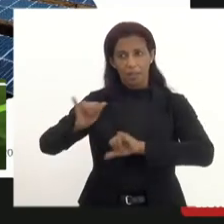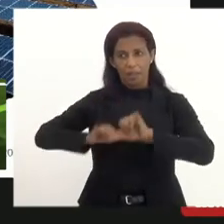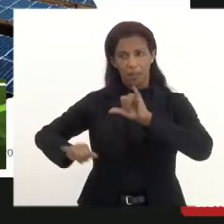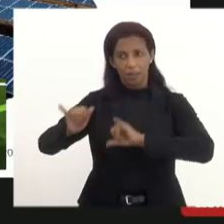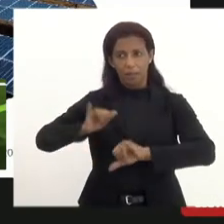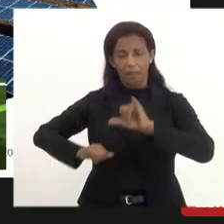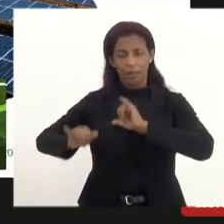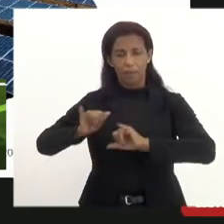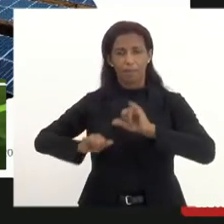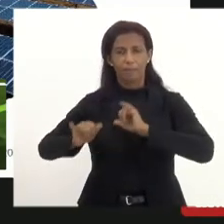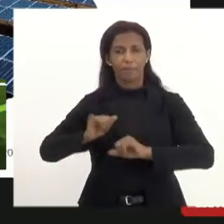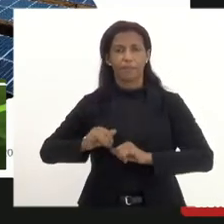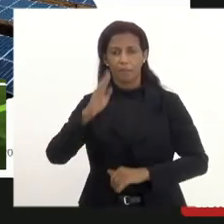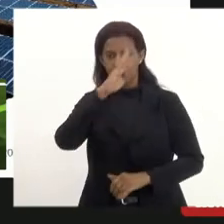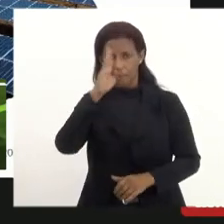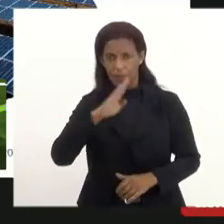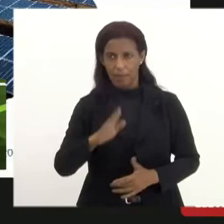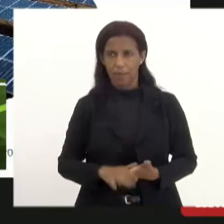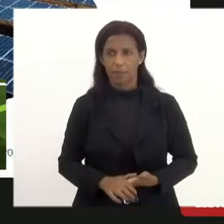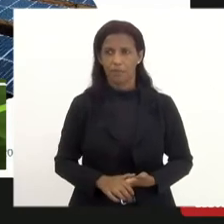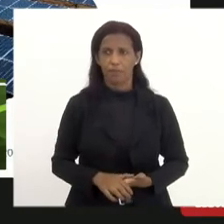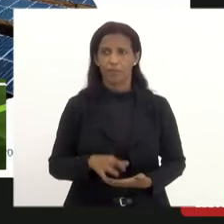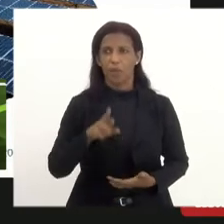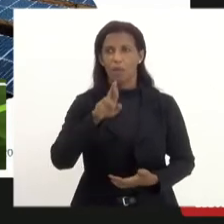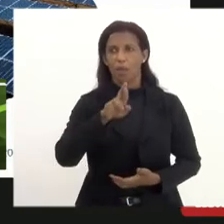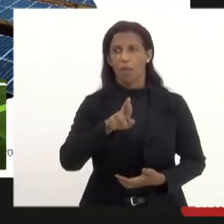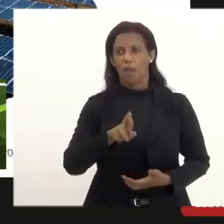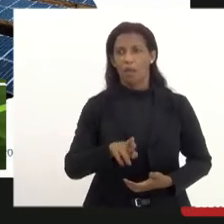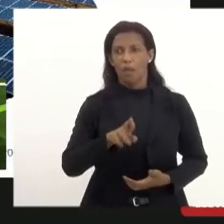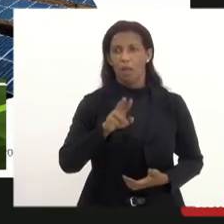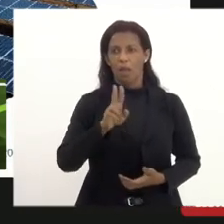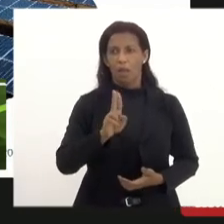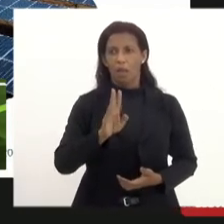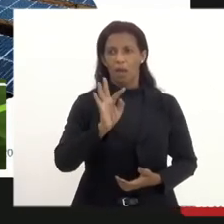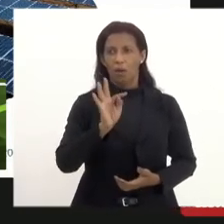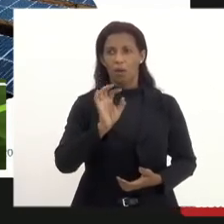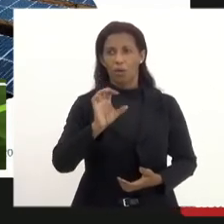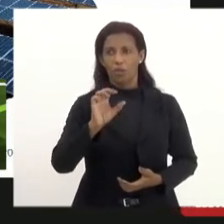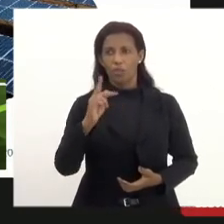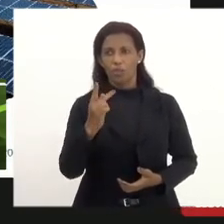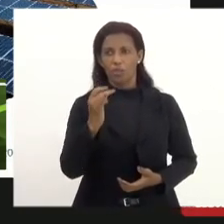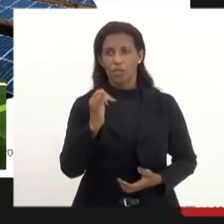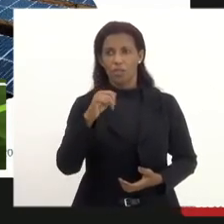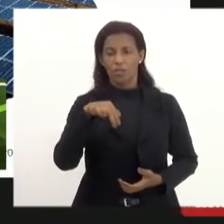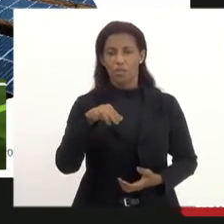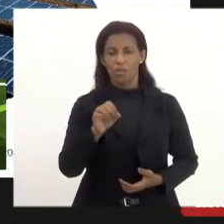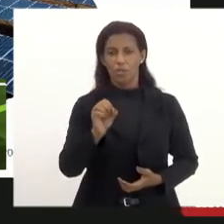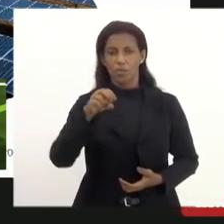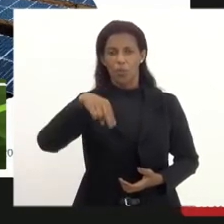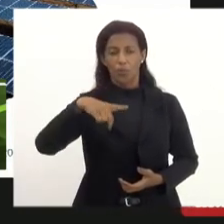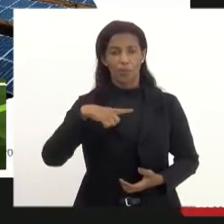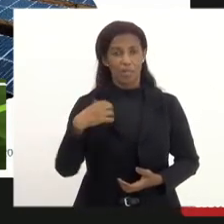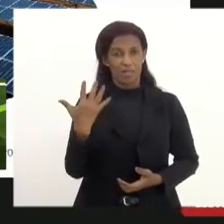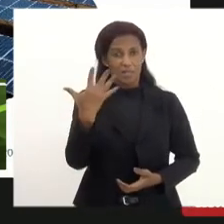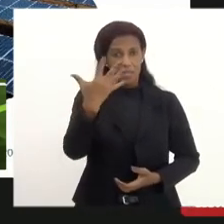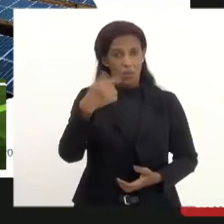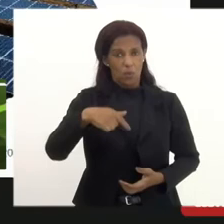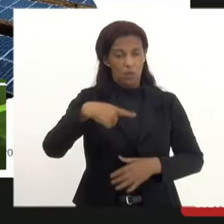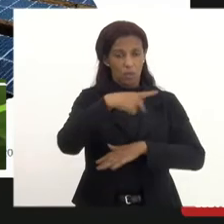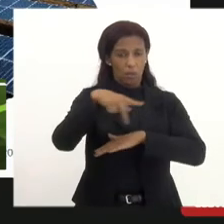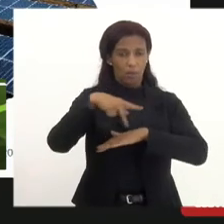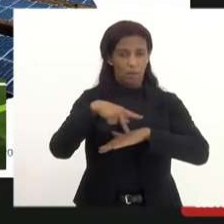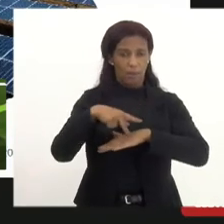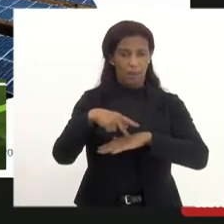Hutchison Brasil. A Hutchison ela possui 5 plantas aqui no país, 3